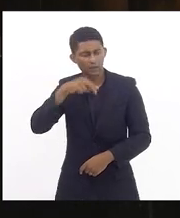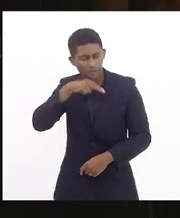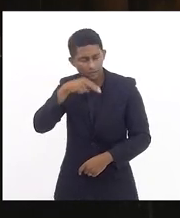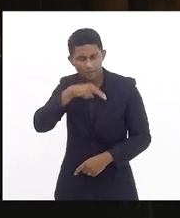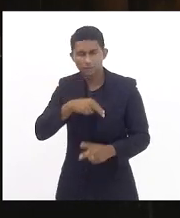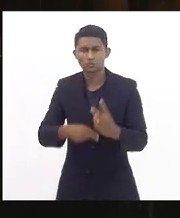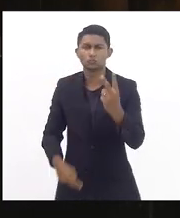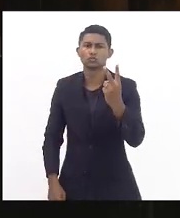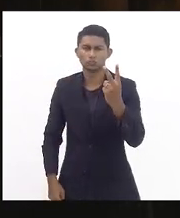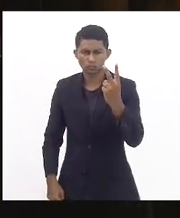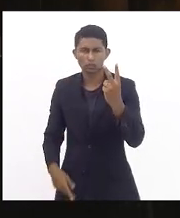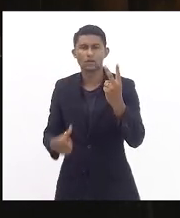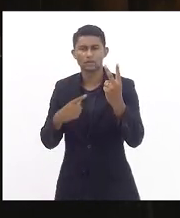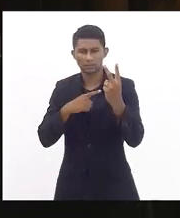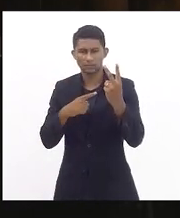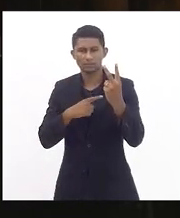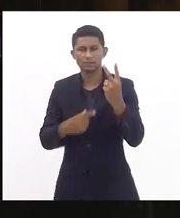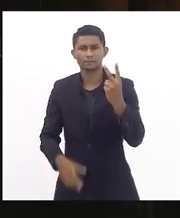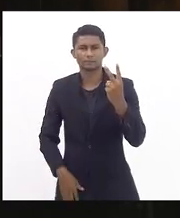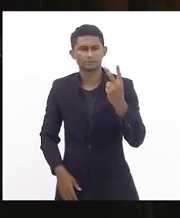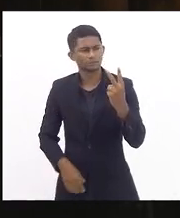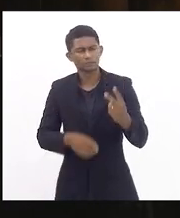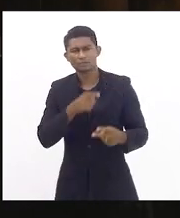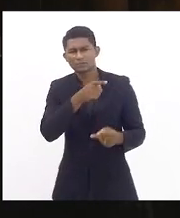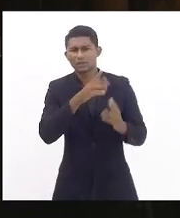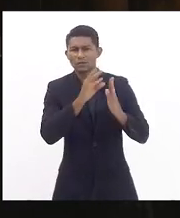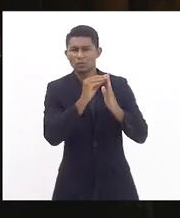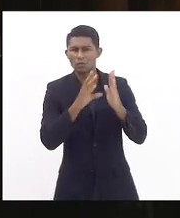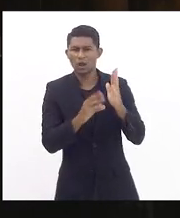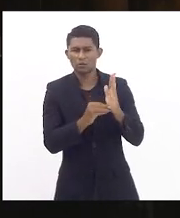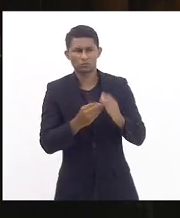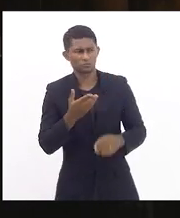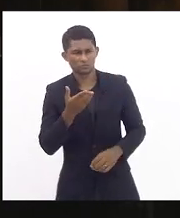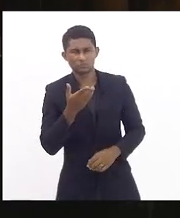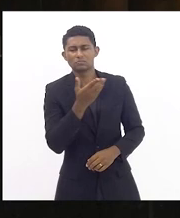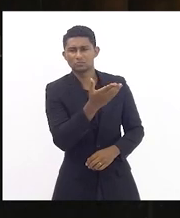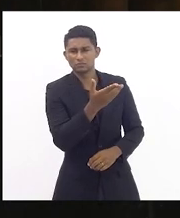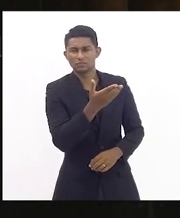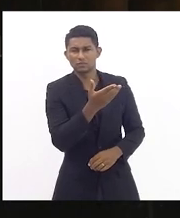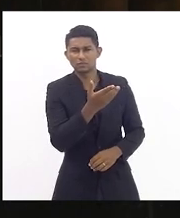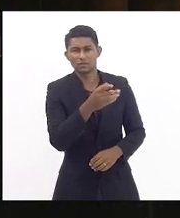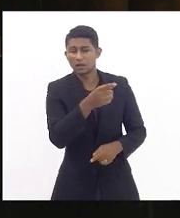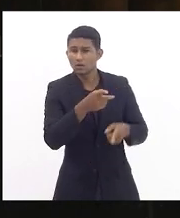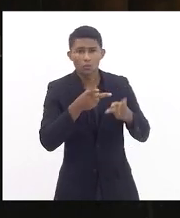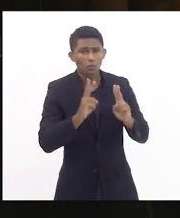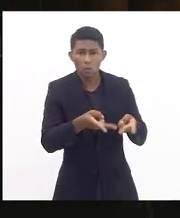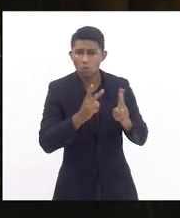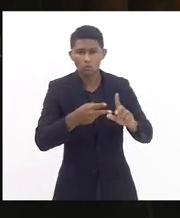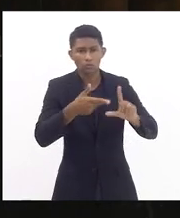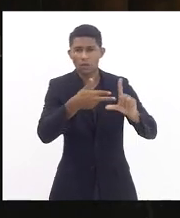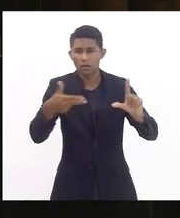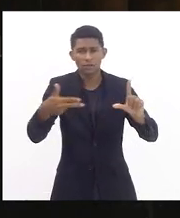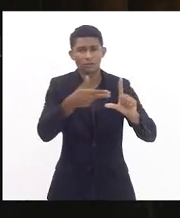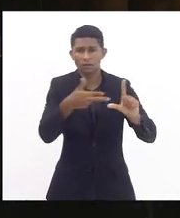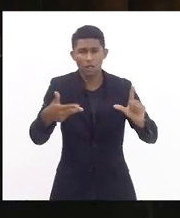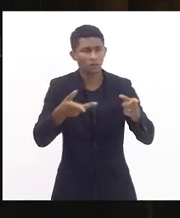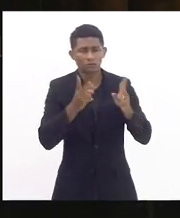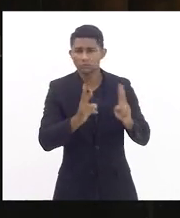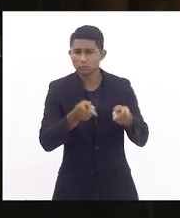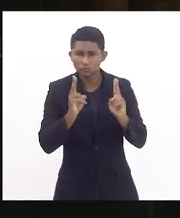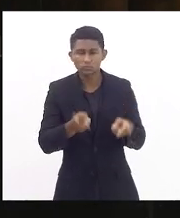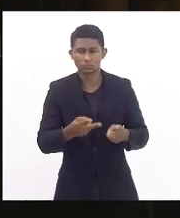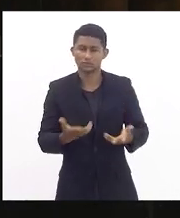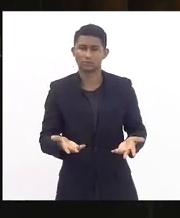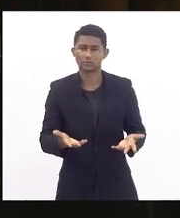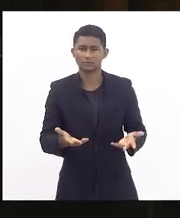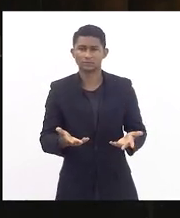um neto. Esse conteúdo, pelo que me consta, ainda está na Netflix. Uma